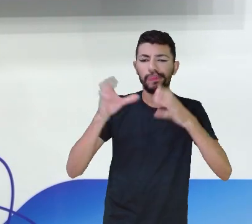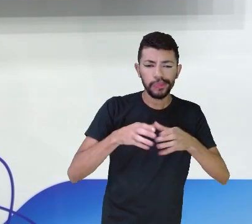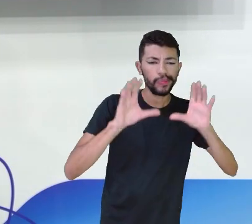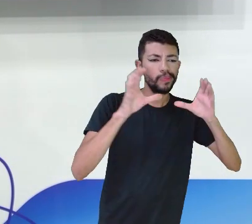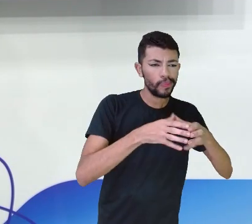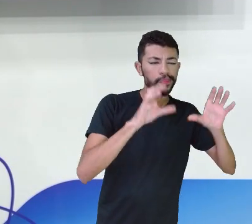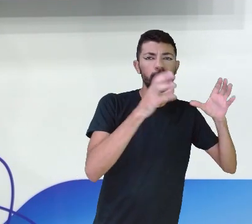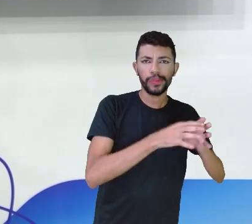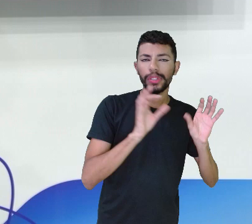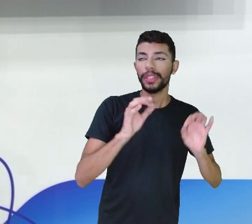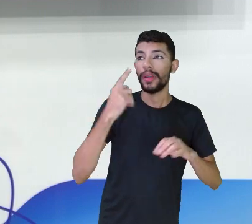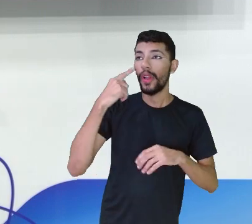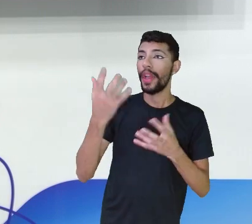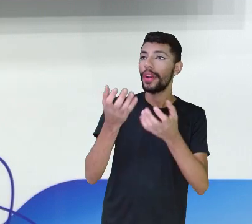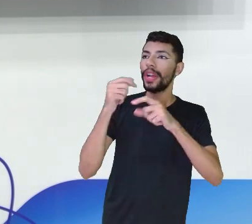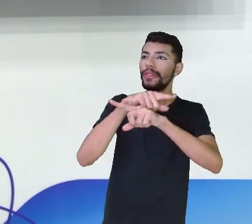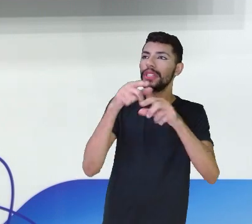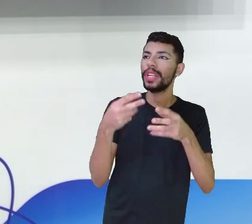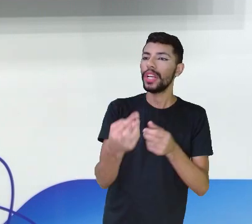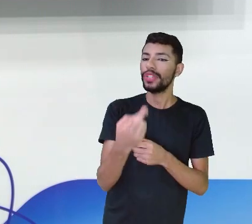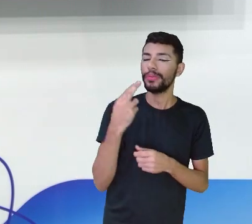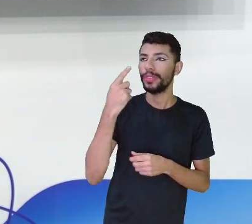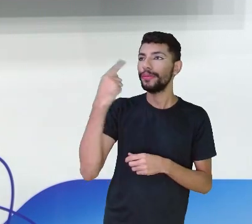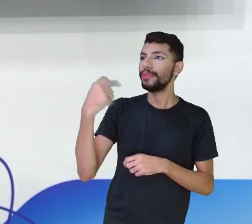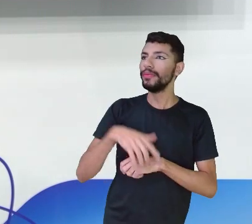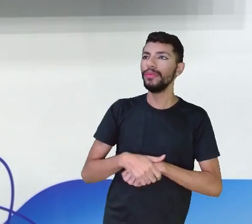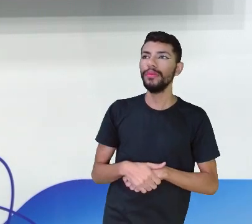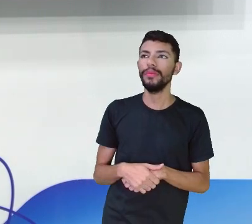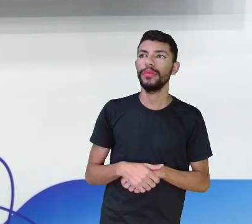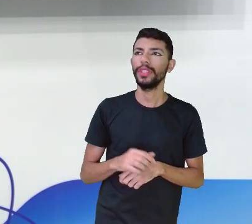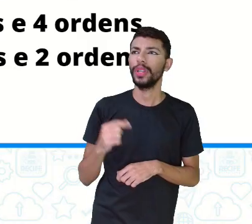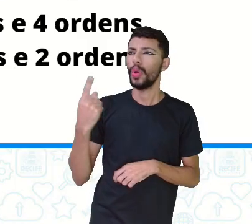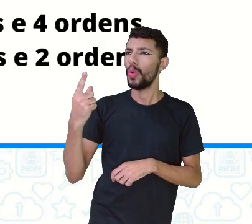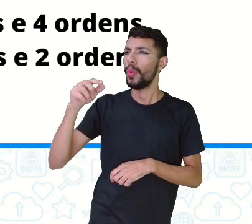eu expliquei na minha mesa. Sobre o número